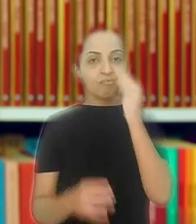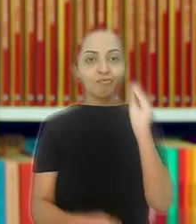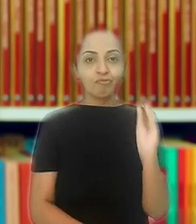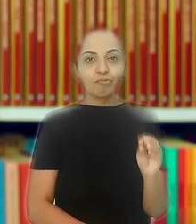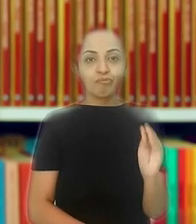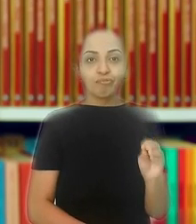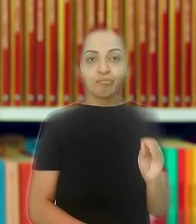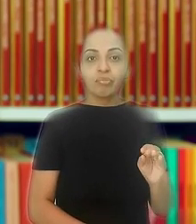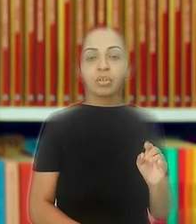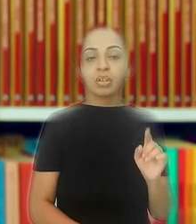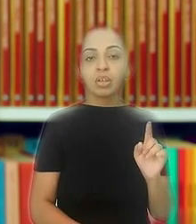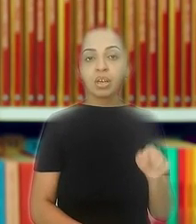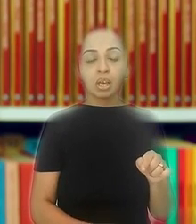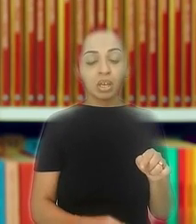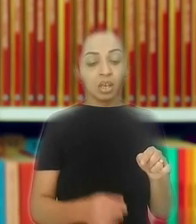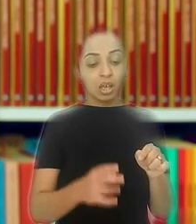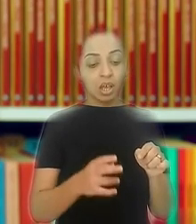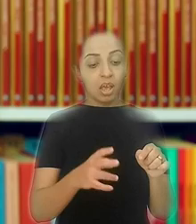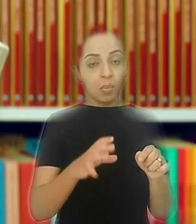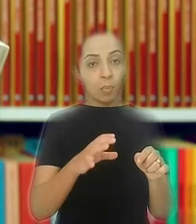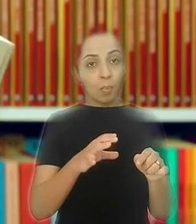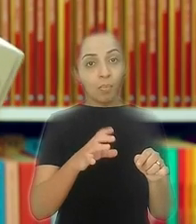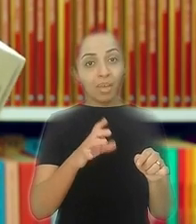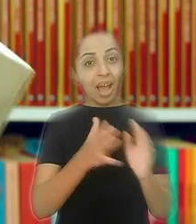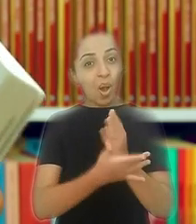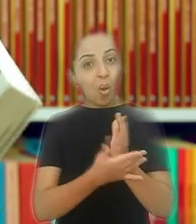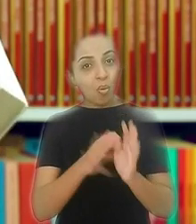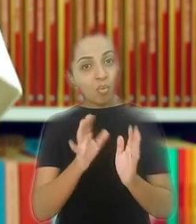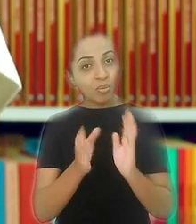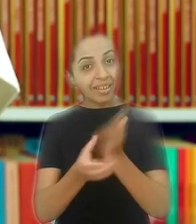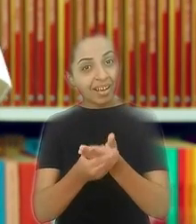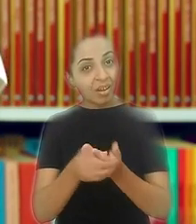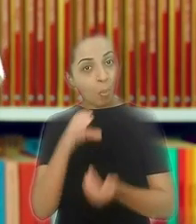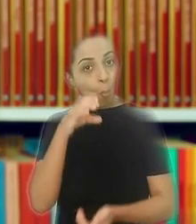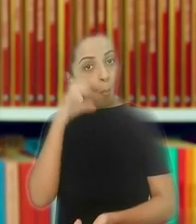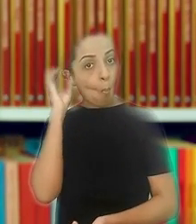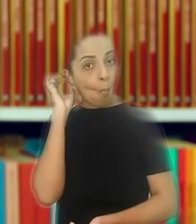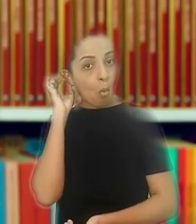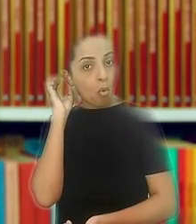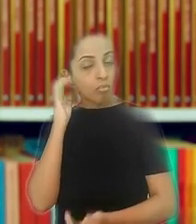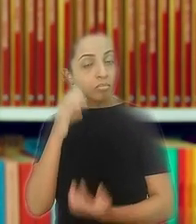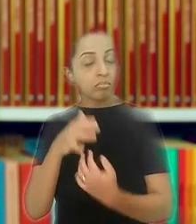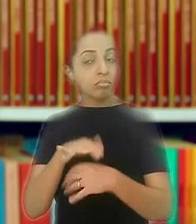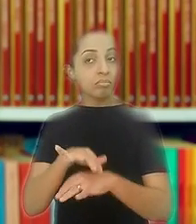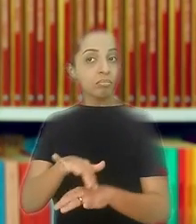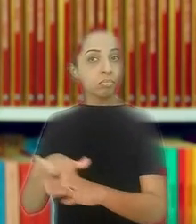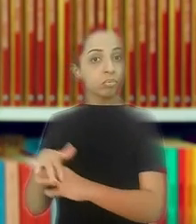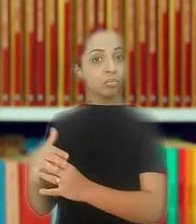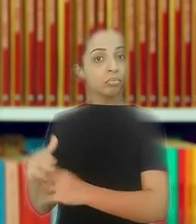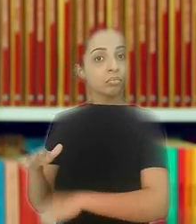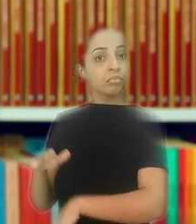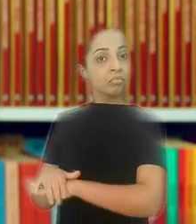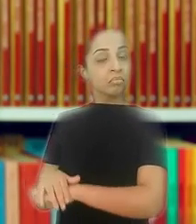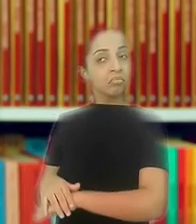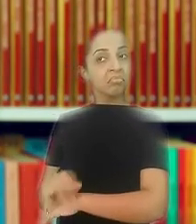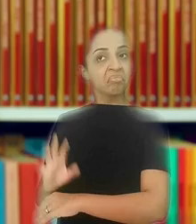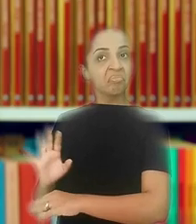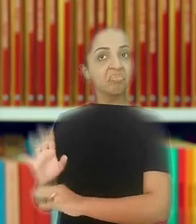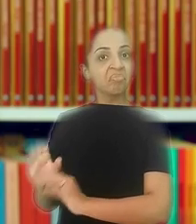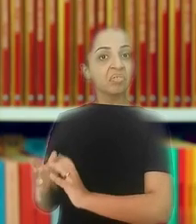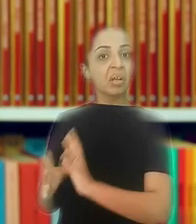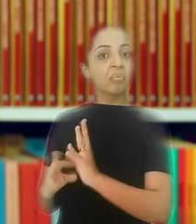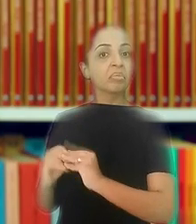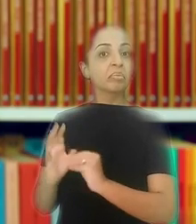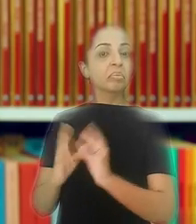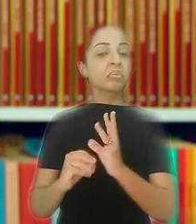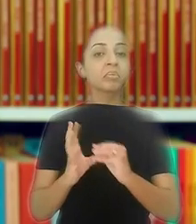os e ocultarão os arquivos envolvendo a repressão no Brasil de presos políticos